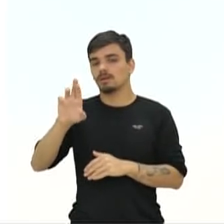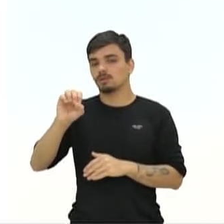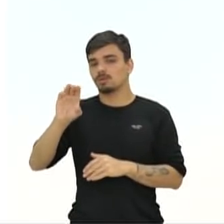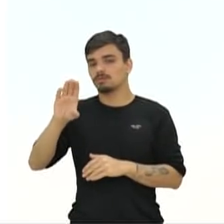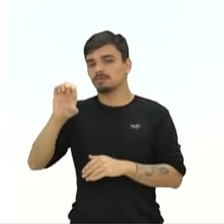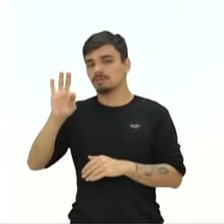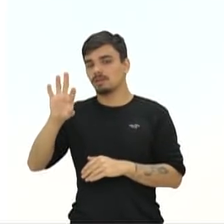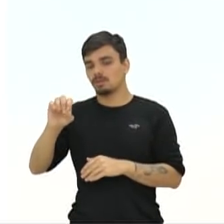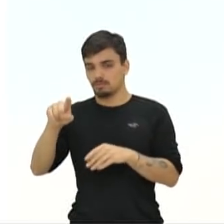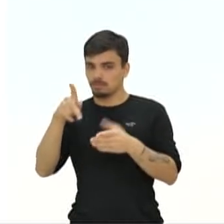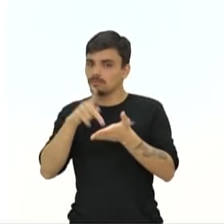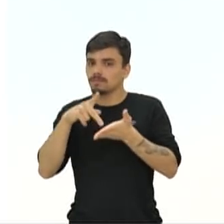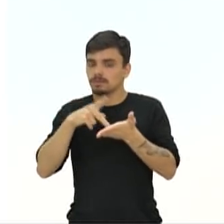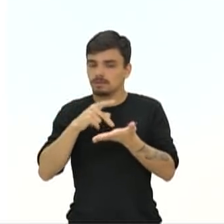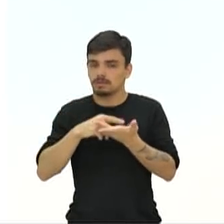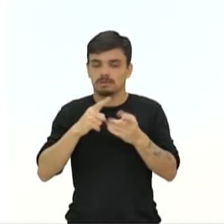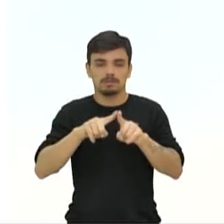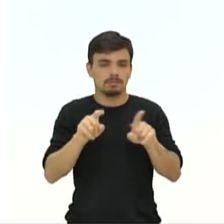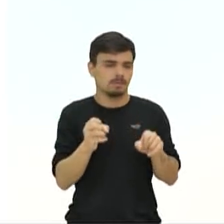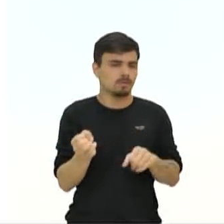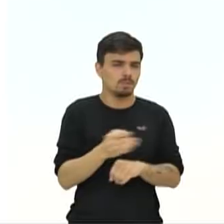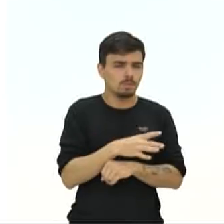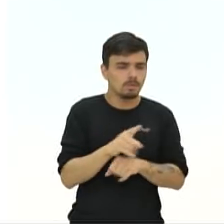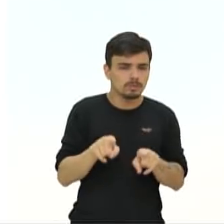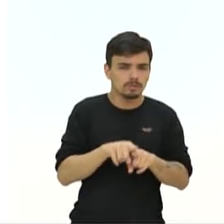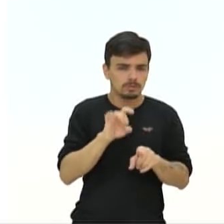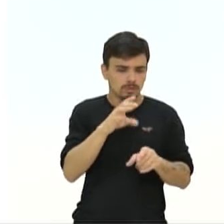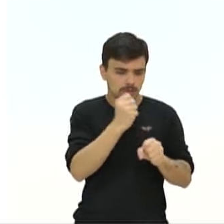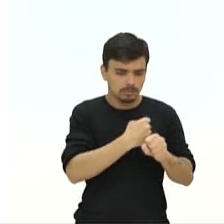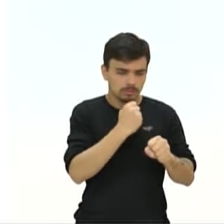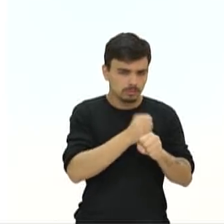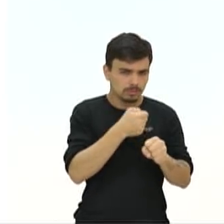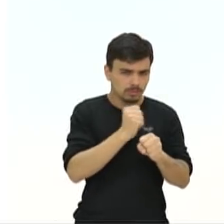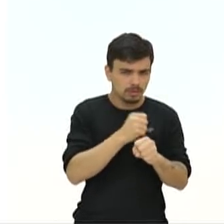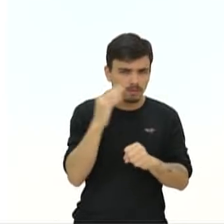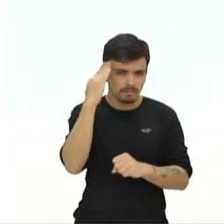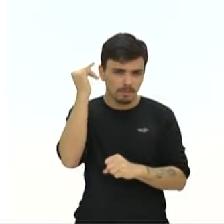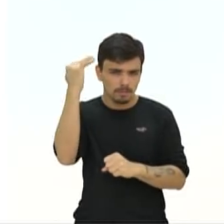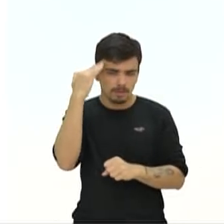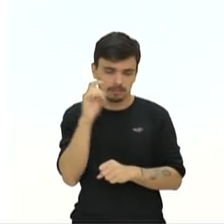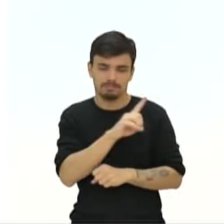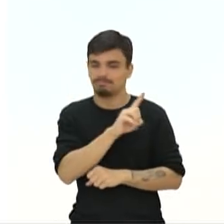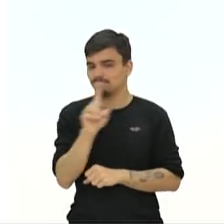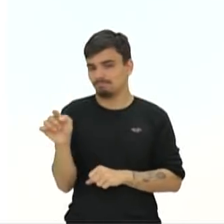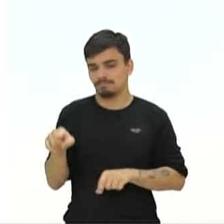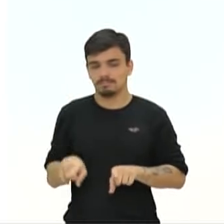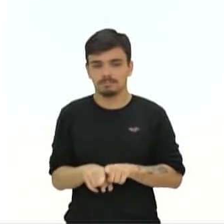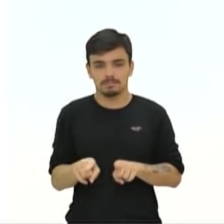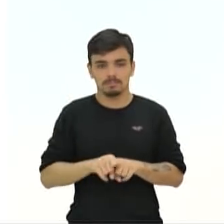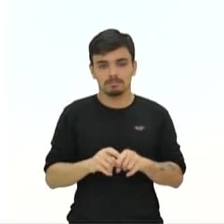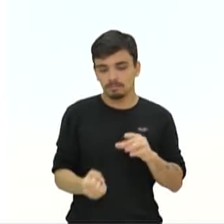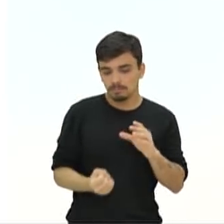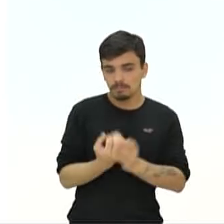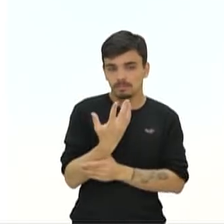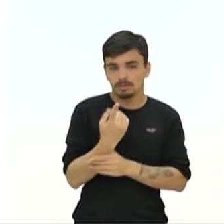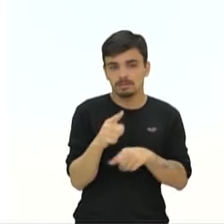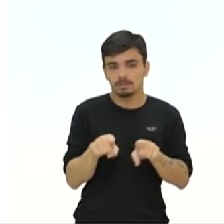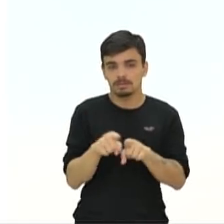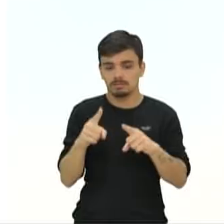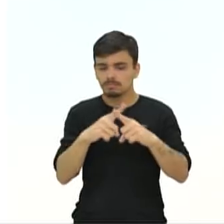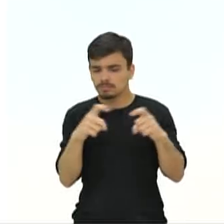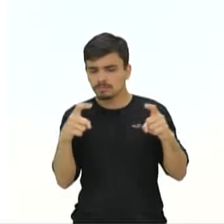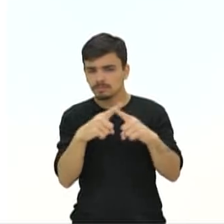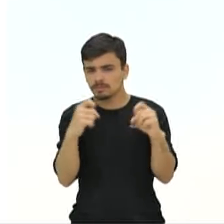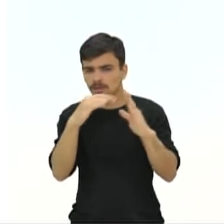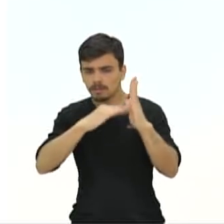verdadeiro. Não introduziu inovações, somente esculturas famosas? Não, né? Inventor,